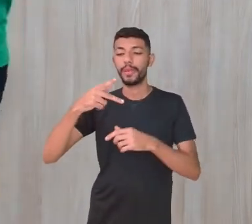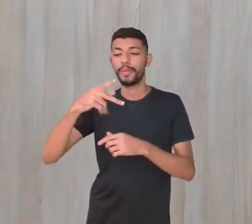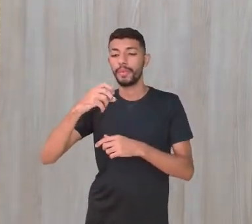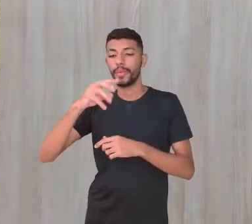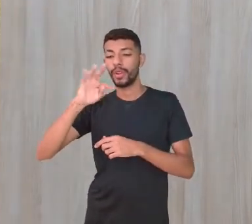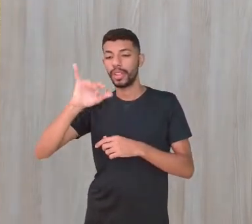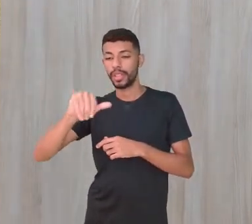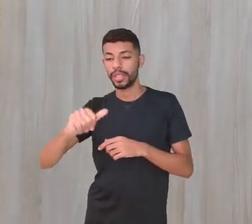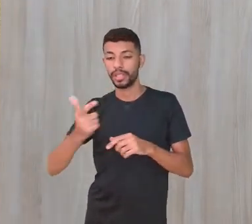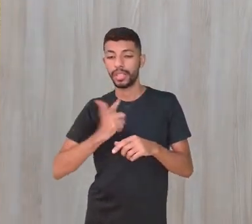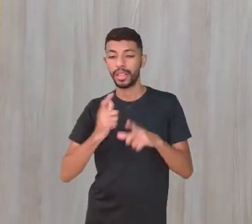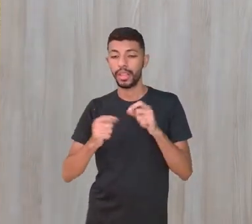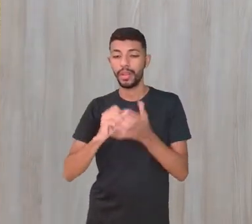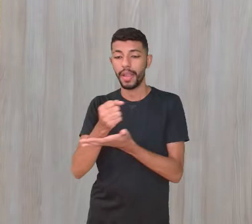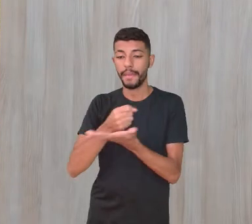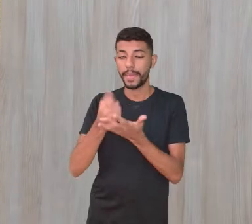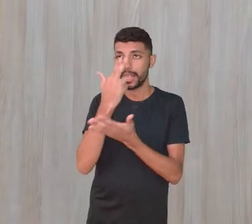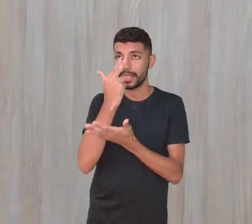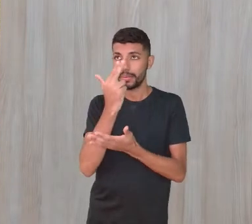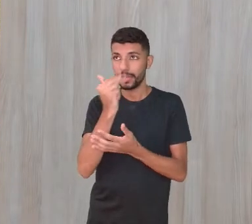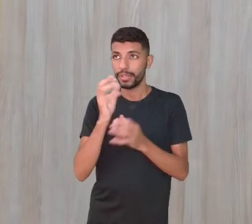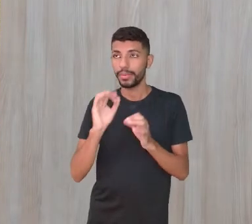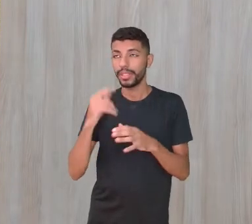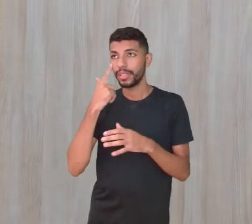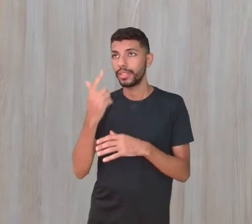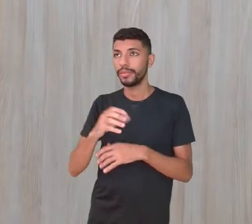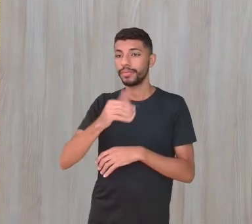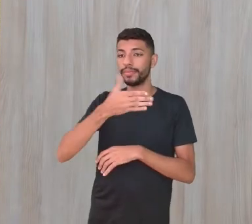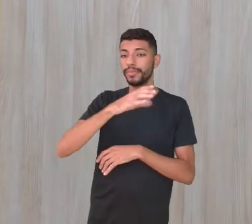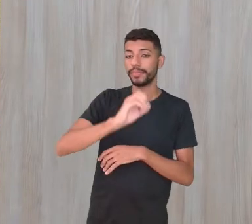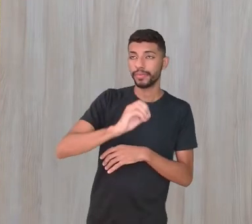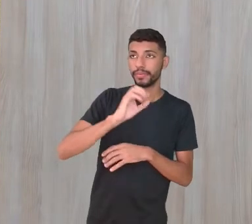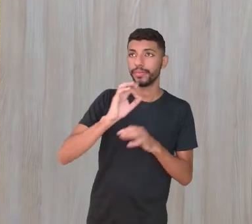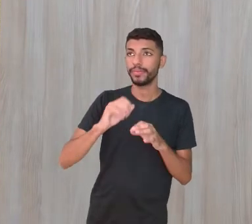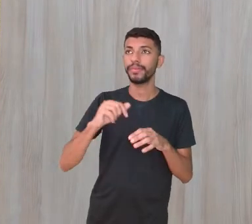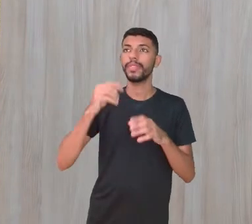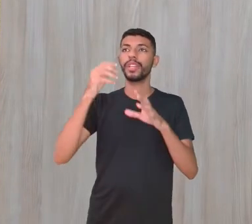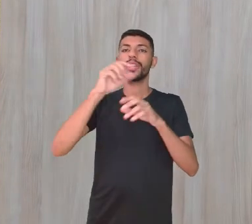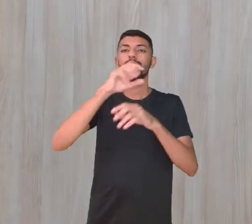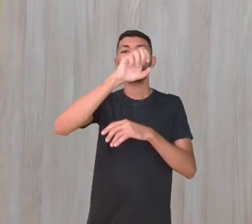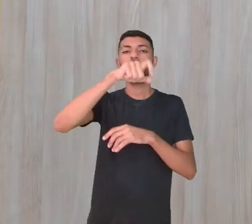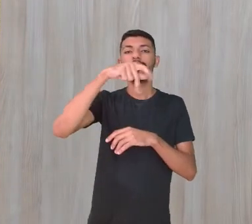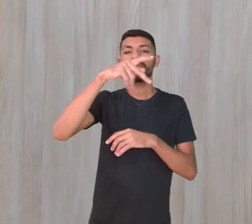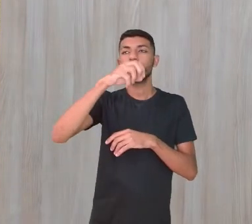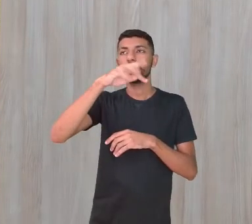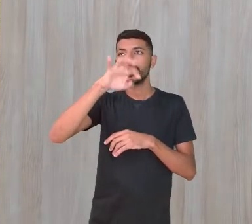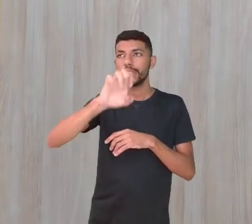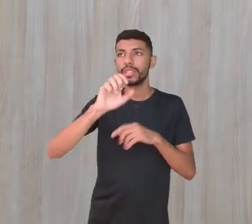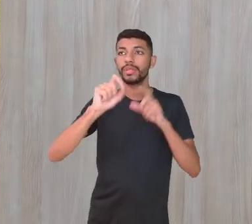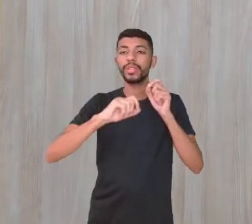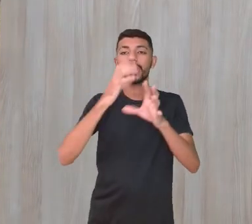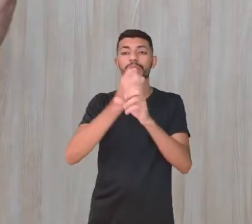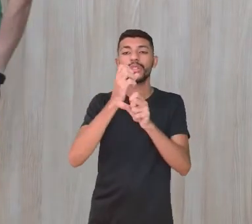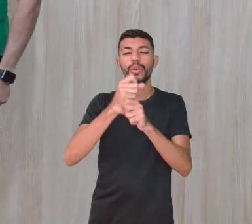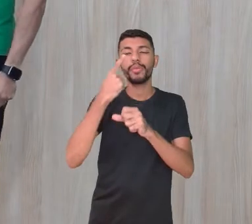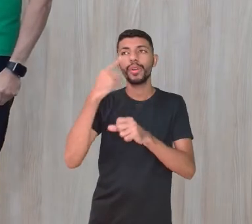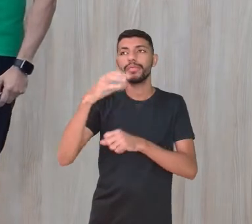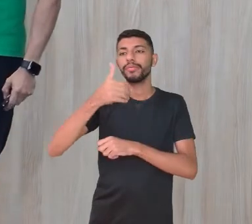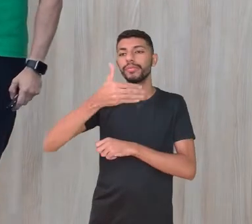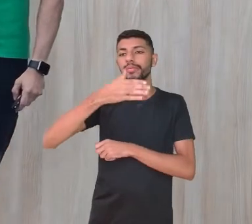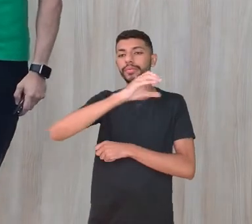Eu vou repetir a base, que é 10, e faço o que com os expoentes? Somo. 3 mais 3 é igual